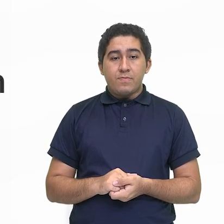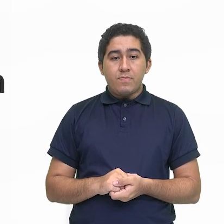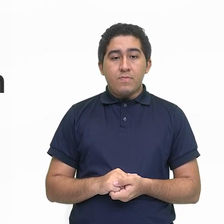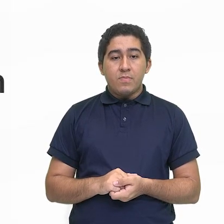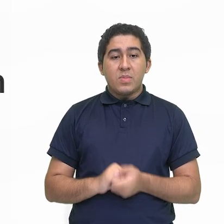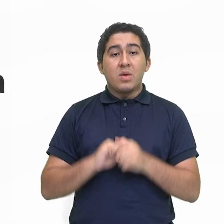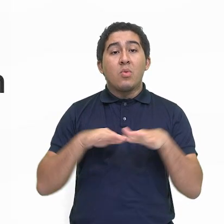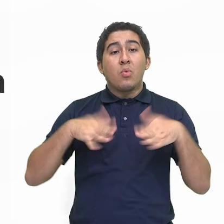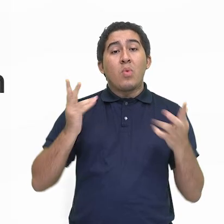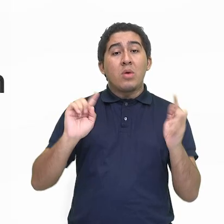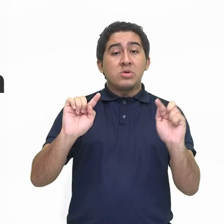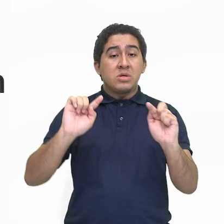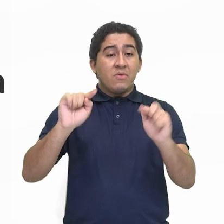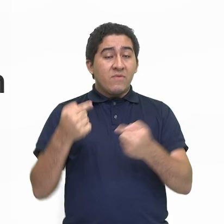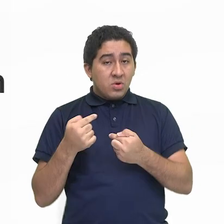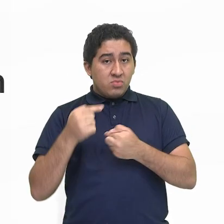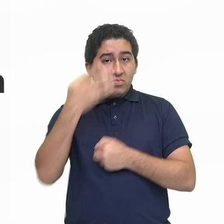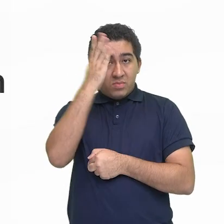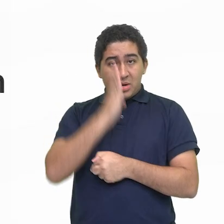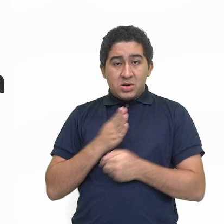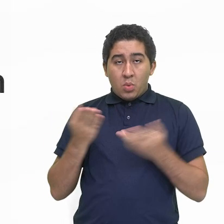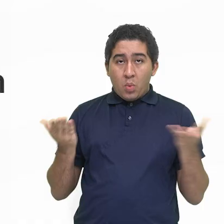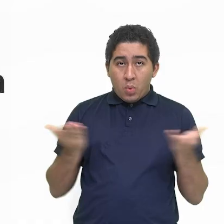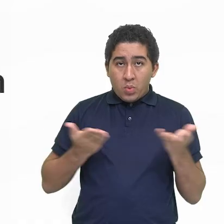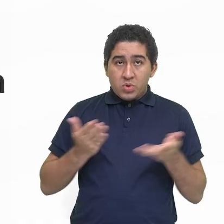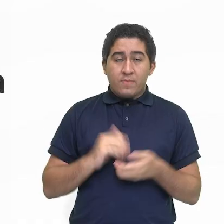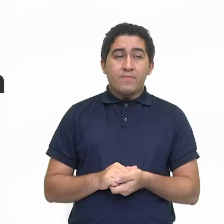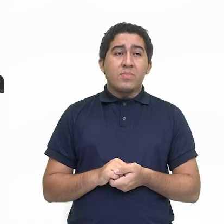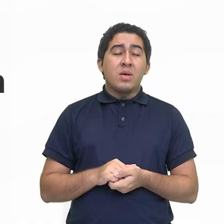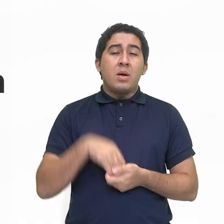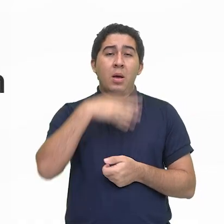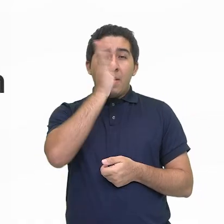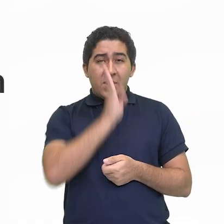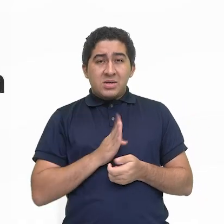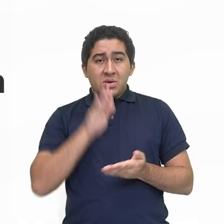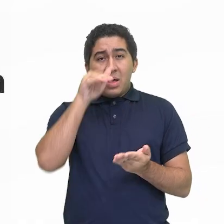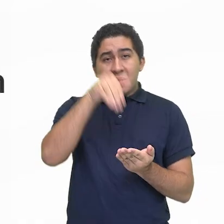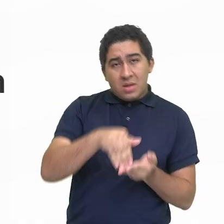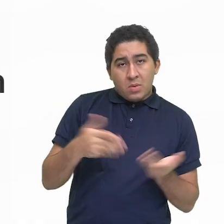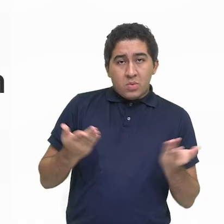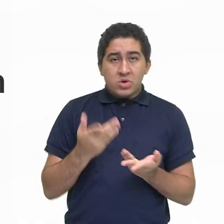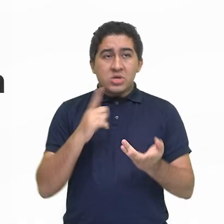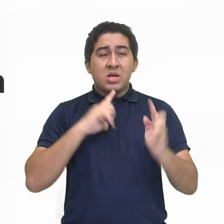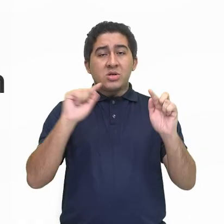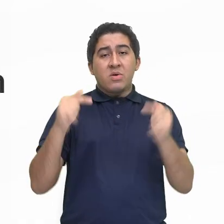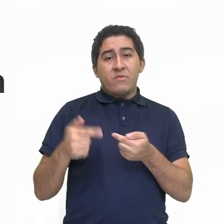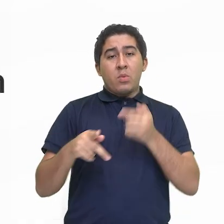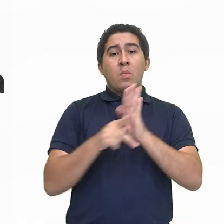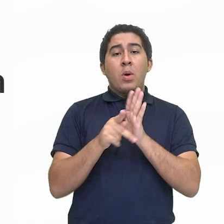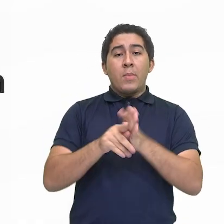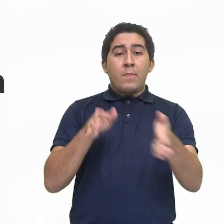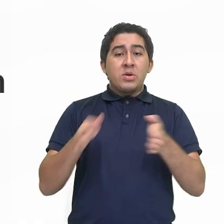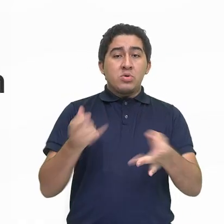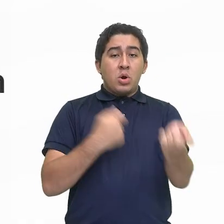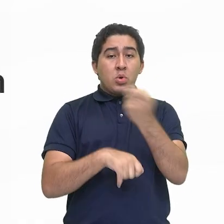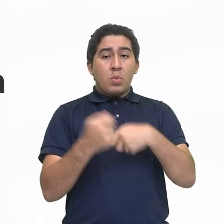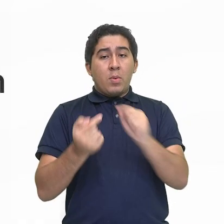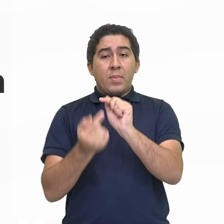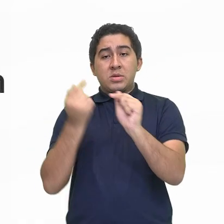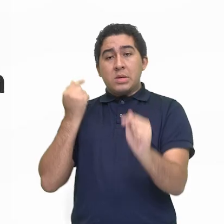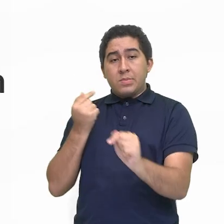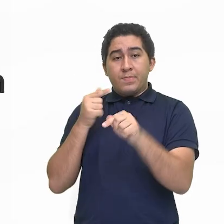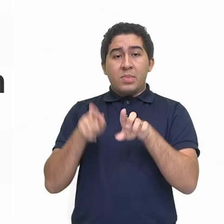Quais os desafios do Brasil na atualidade? O Brasil ainda enfrenta desafios relacionados aos seus ciclos econômicos